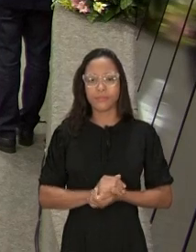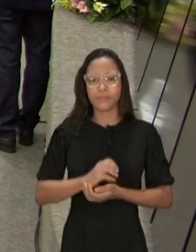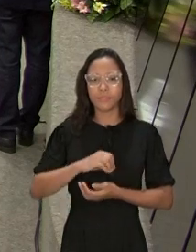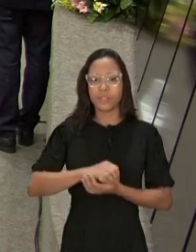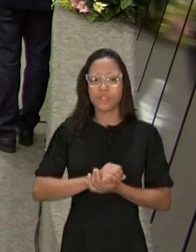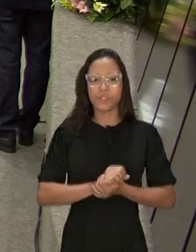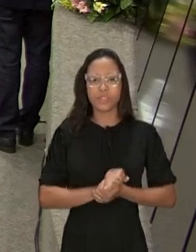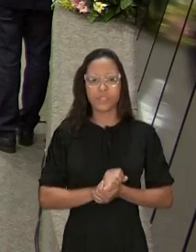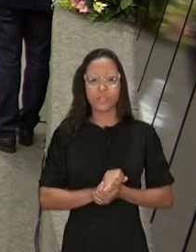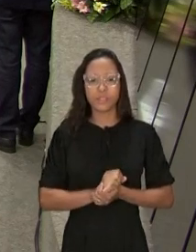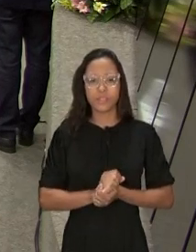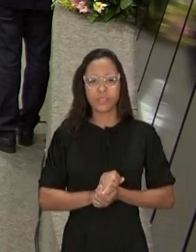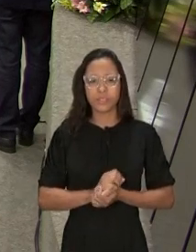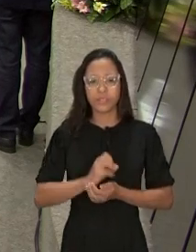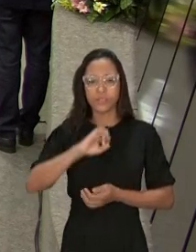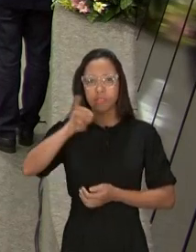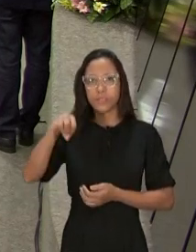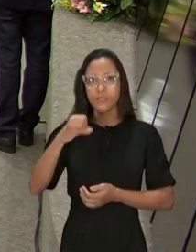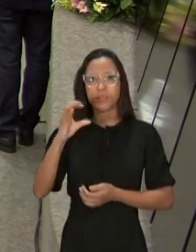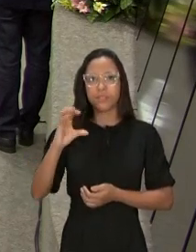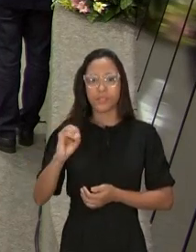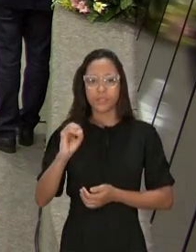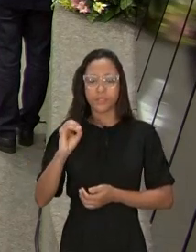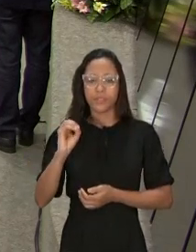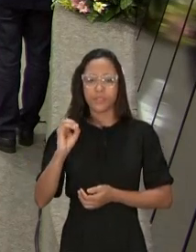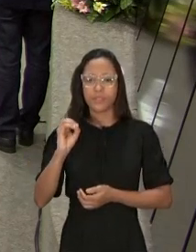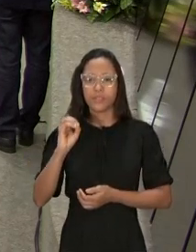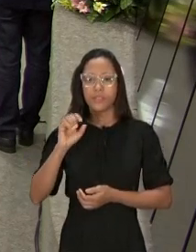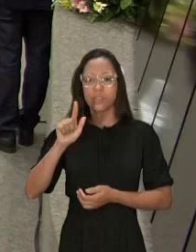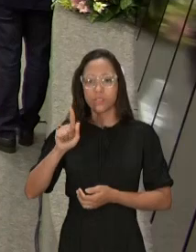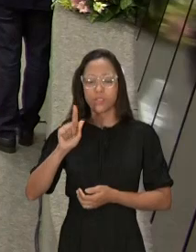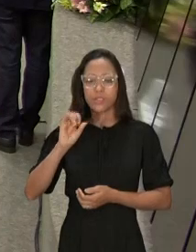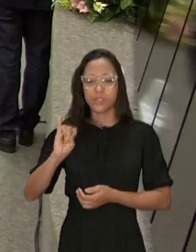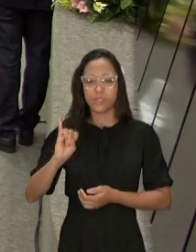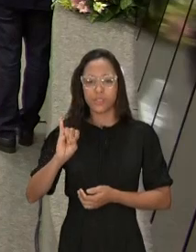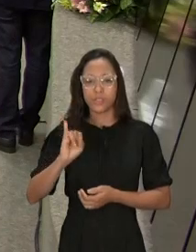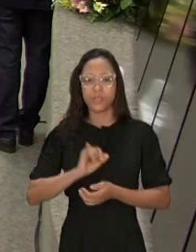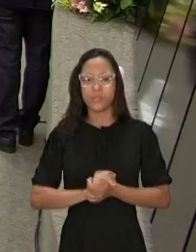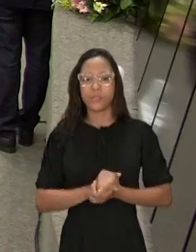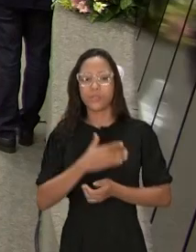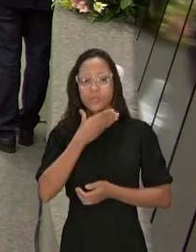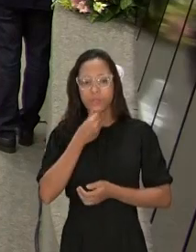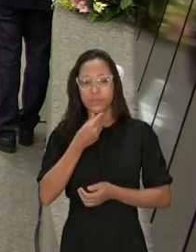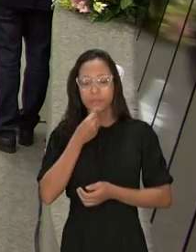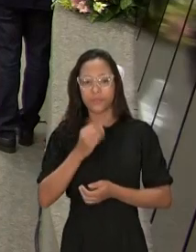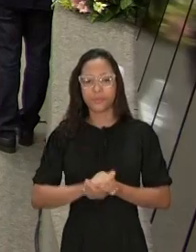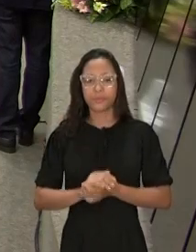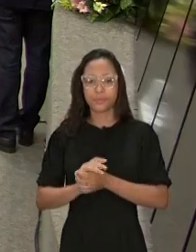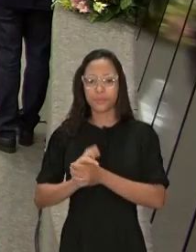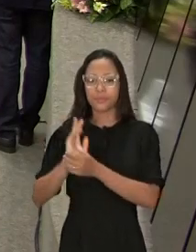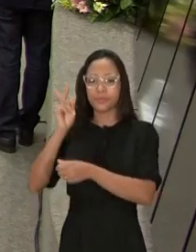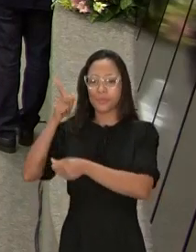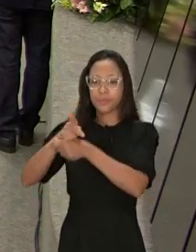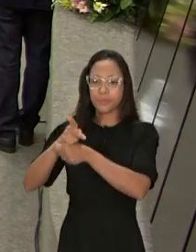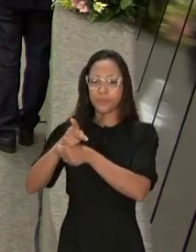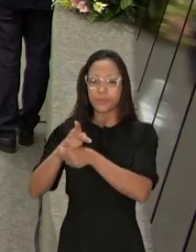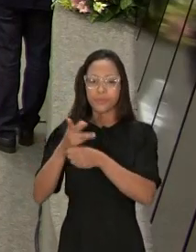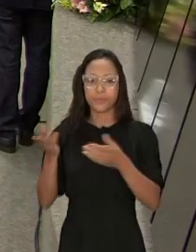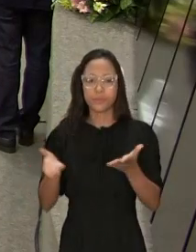nesse momento será exibido um vídeo, ele agradecendo ao deputado.